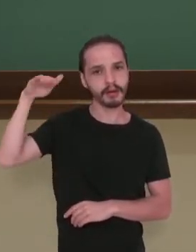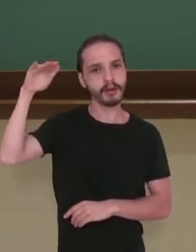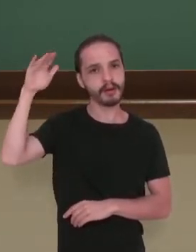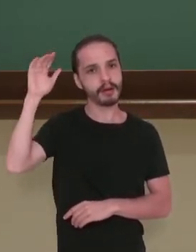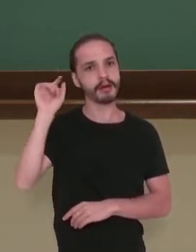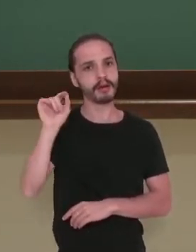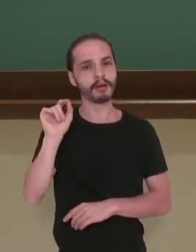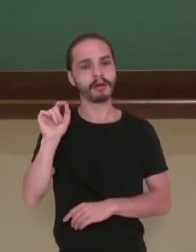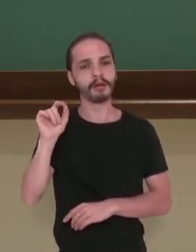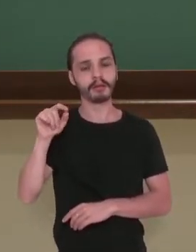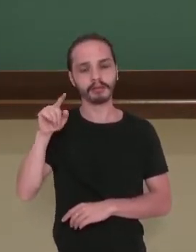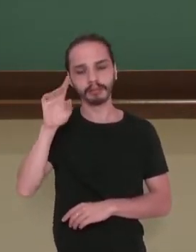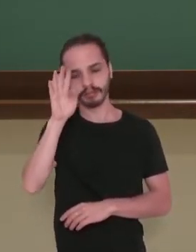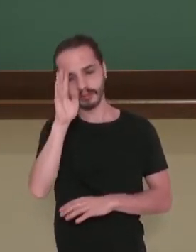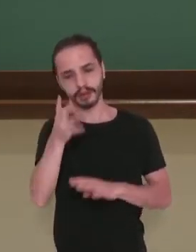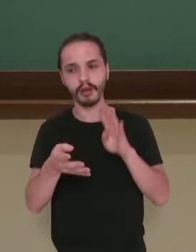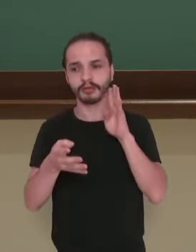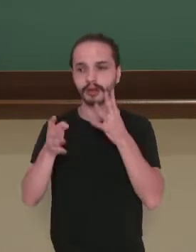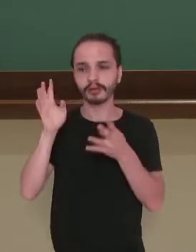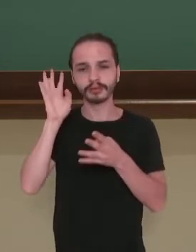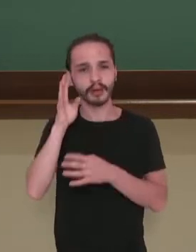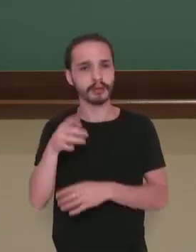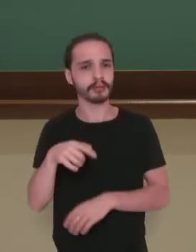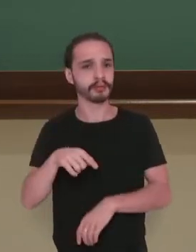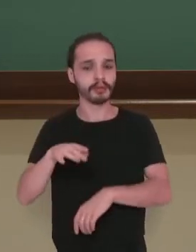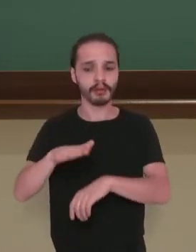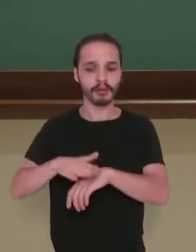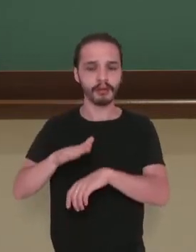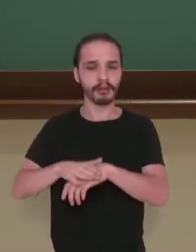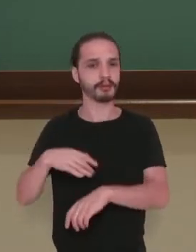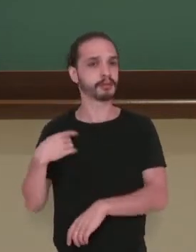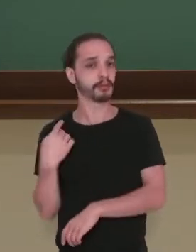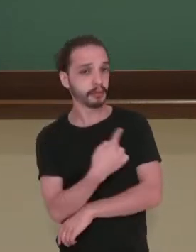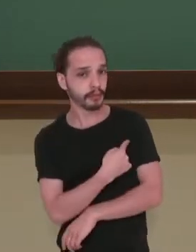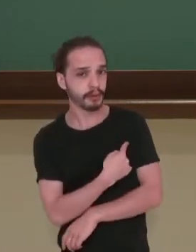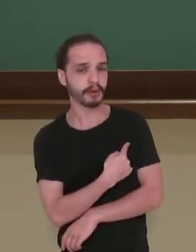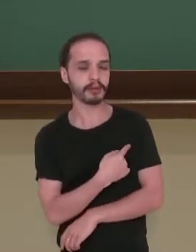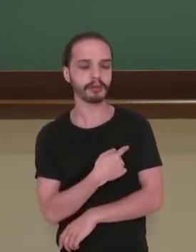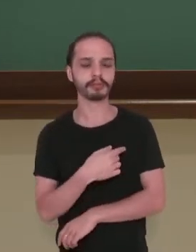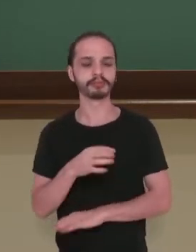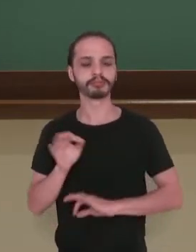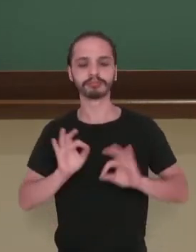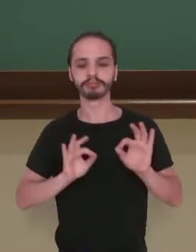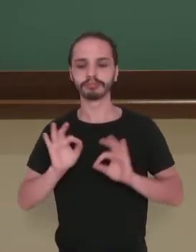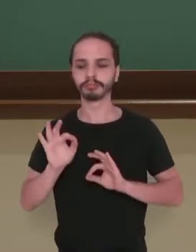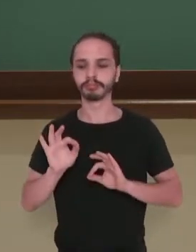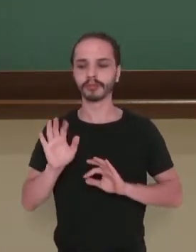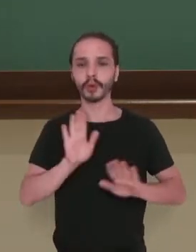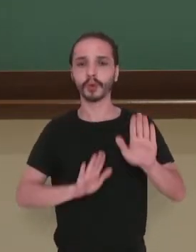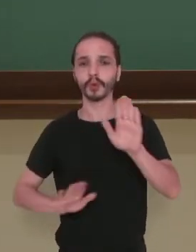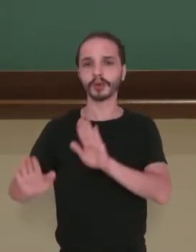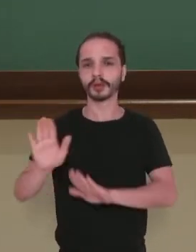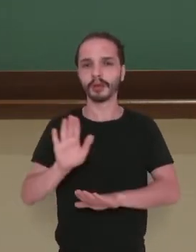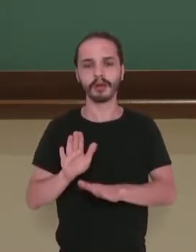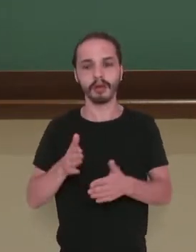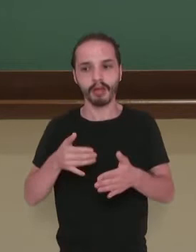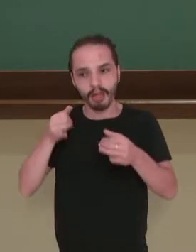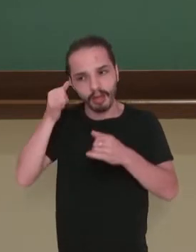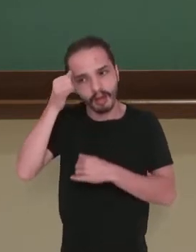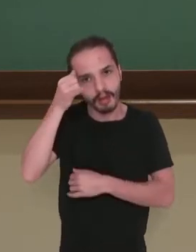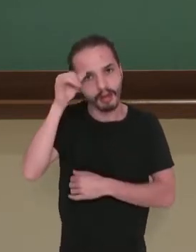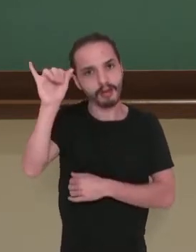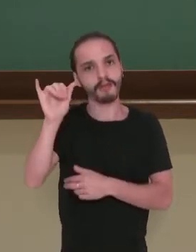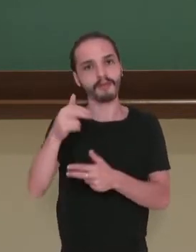vão tomando suas decisões. E cabe a nós, sim, policiarmos e impedirmos que esse tipo de situação